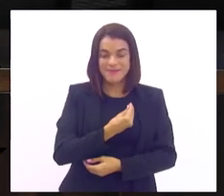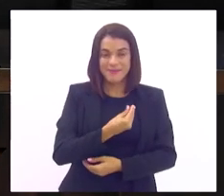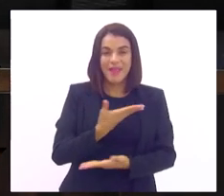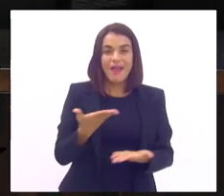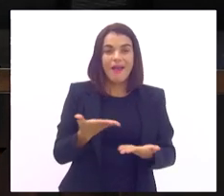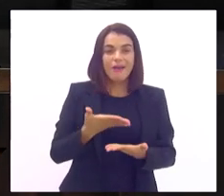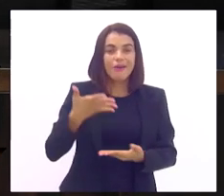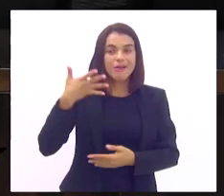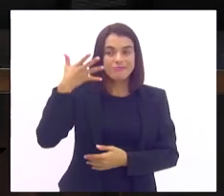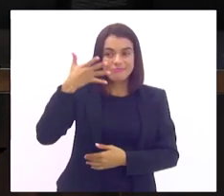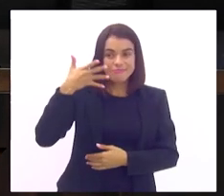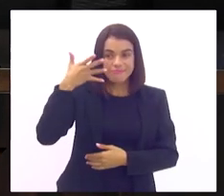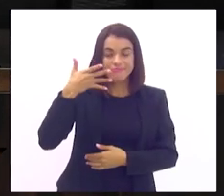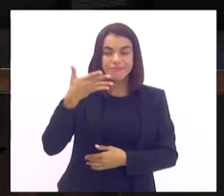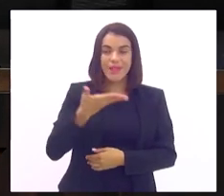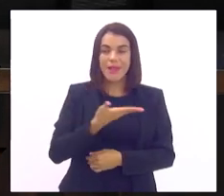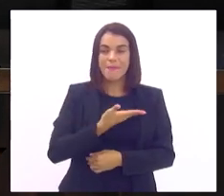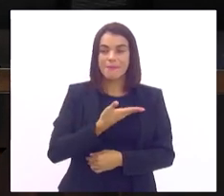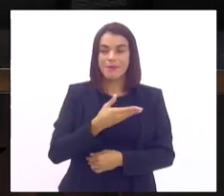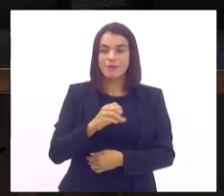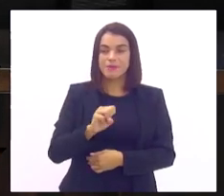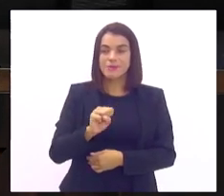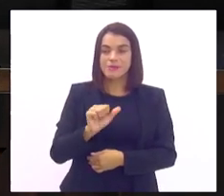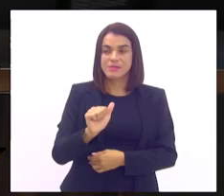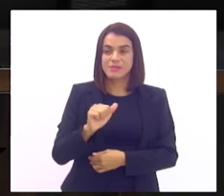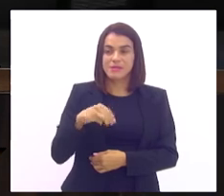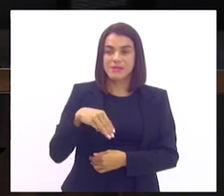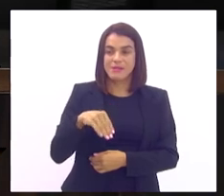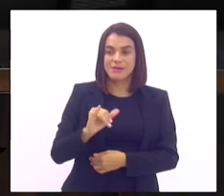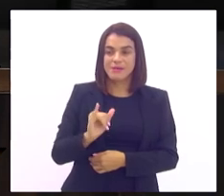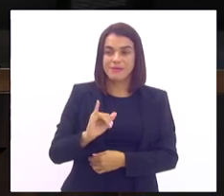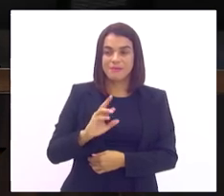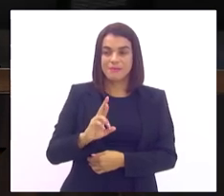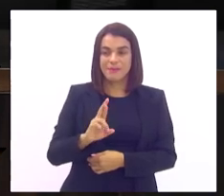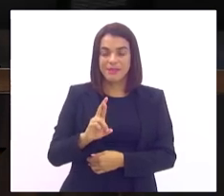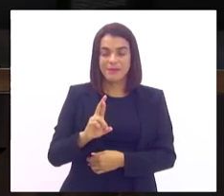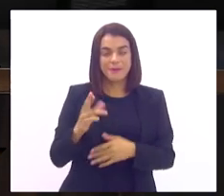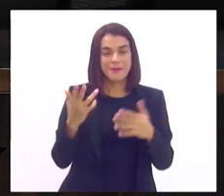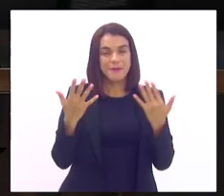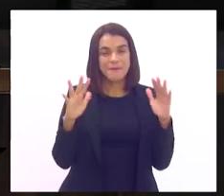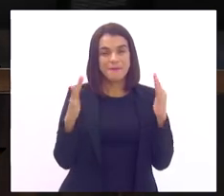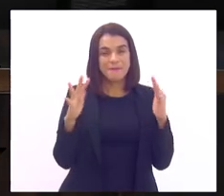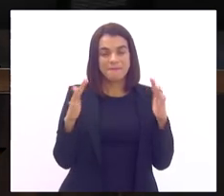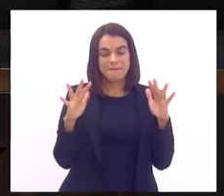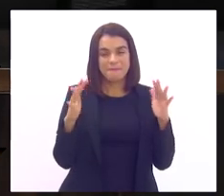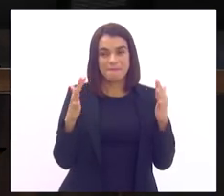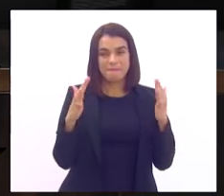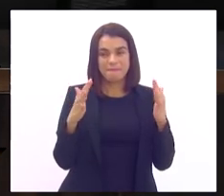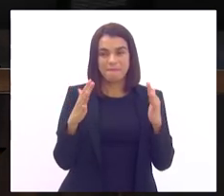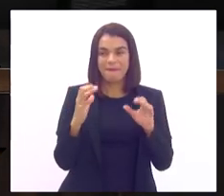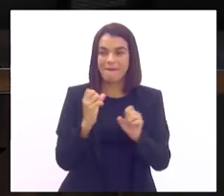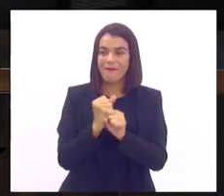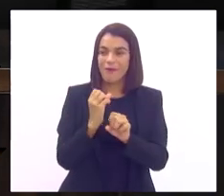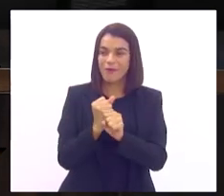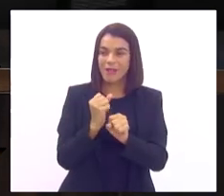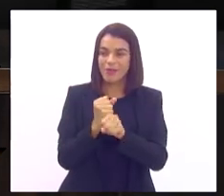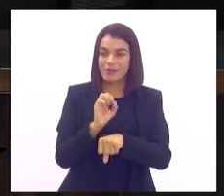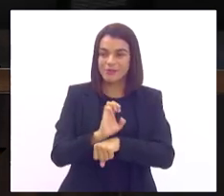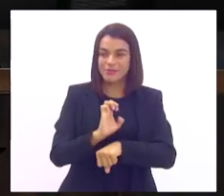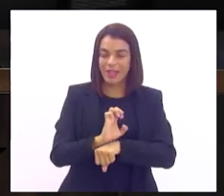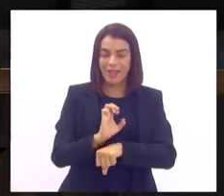para o nosso querido Samir, aqui. E uma salva de palmas para os contadores, vivos contadores do nosso